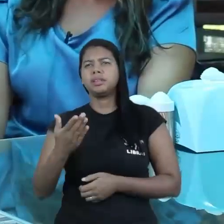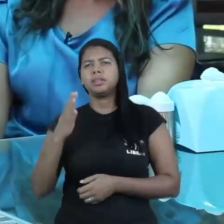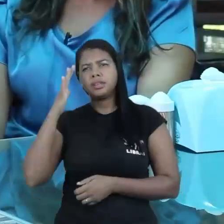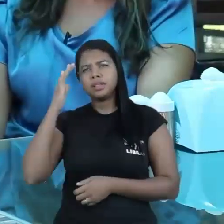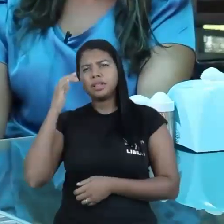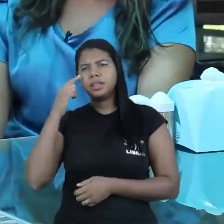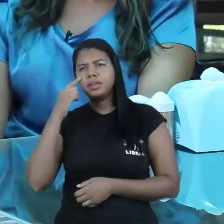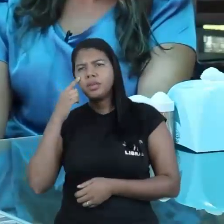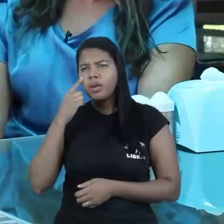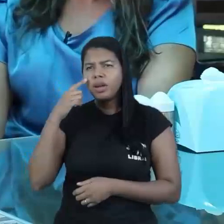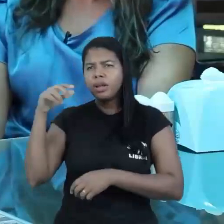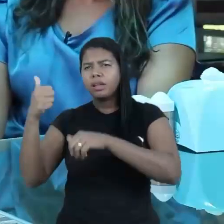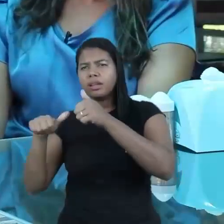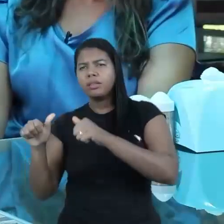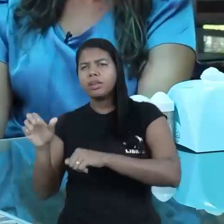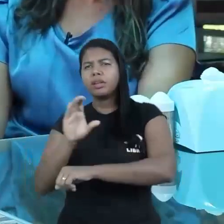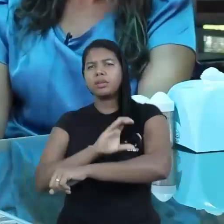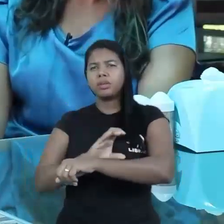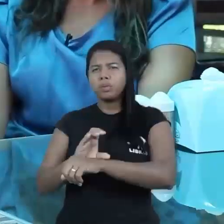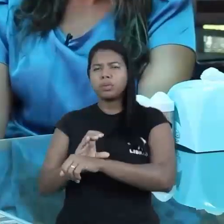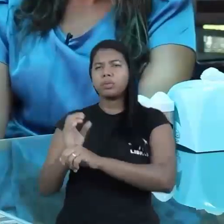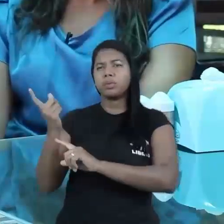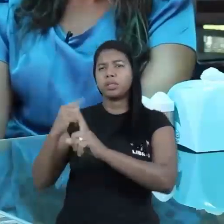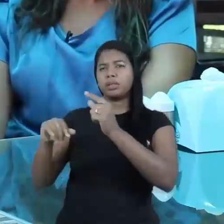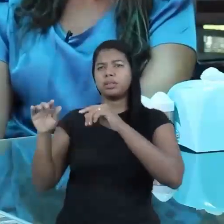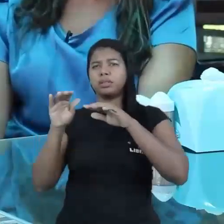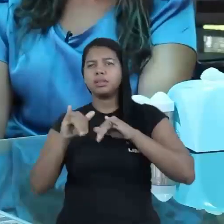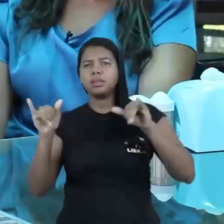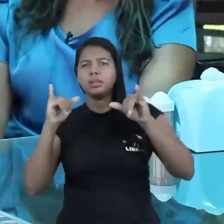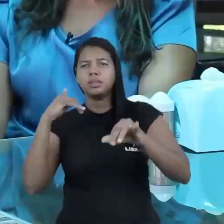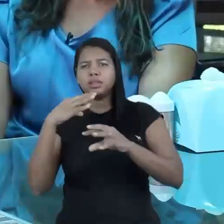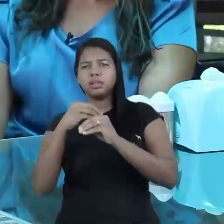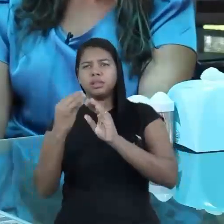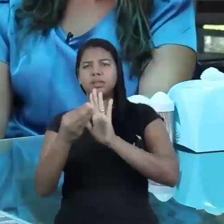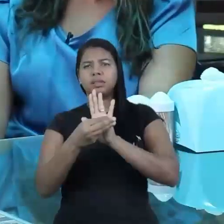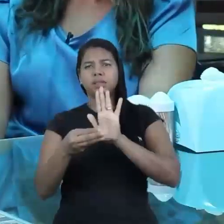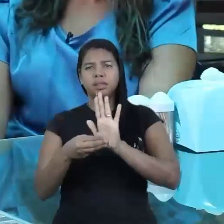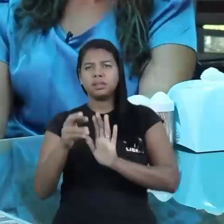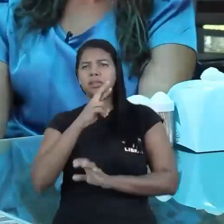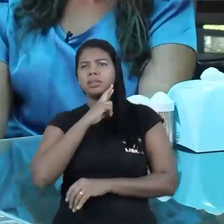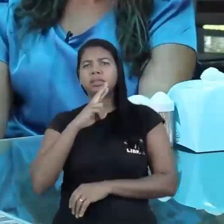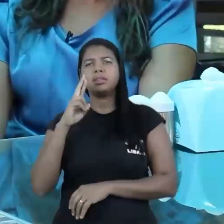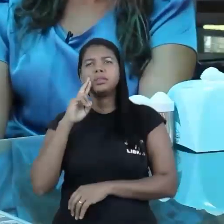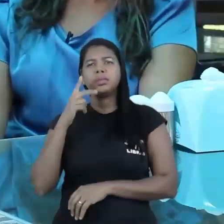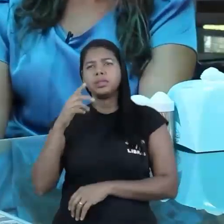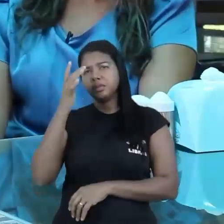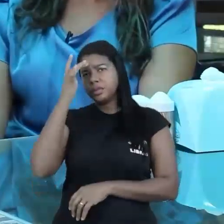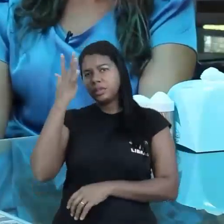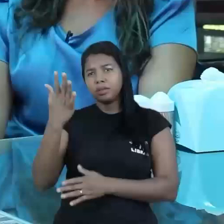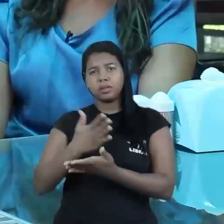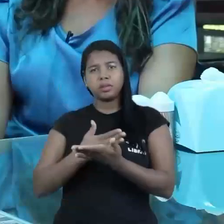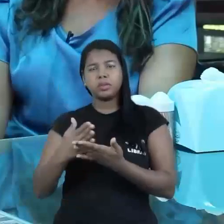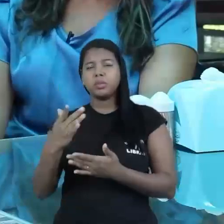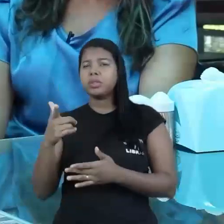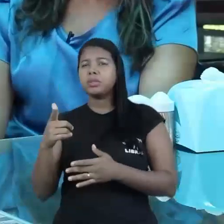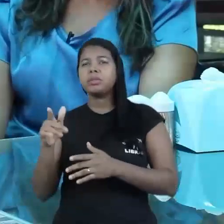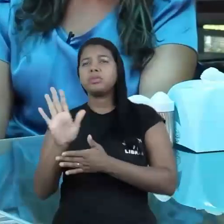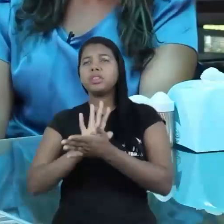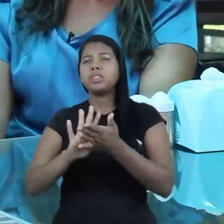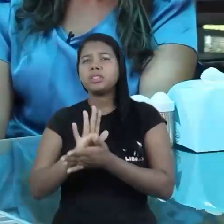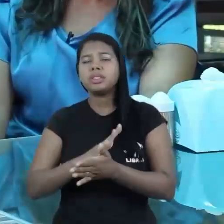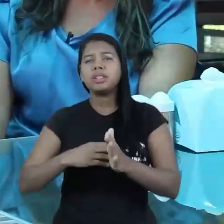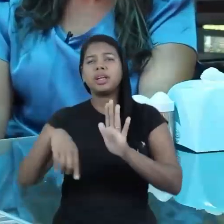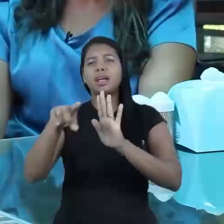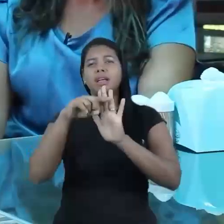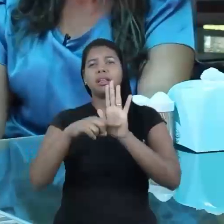administração, de marketing, para eu implantar dentro do meu negócio. Porque não era fácil. Quando eu comecei, eu não fiz plano de negócio. Isso, você não